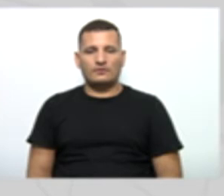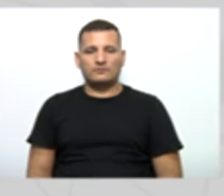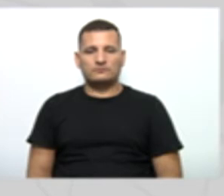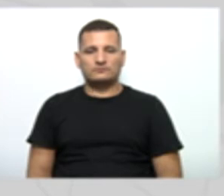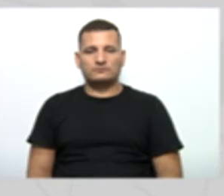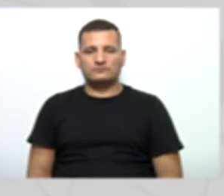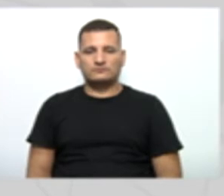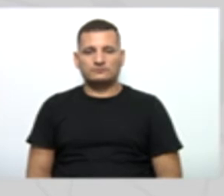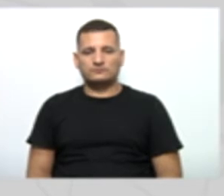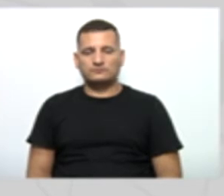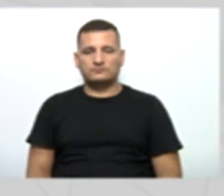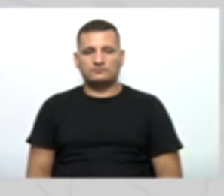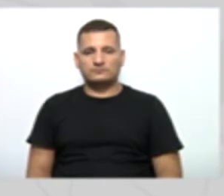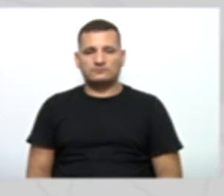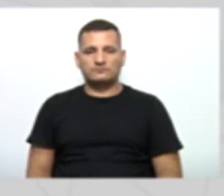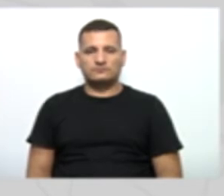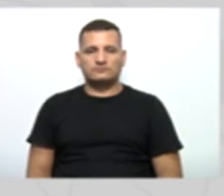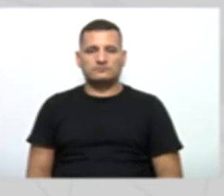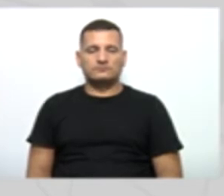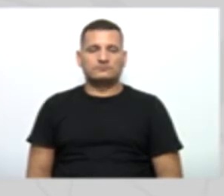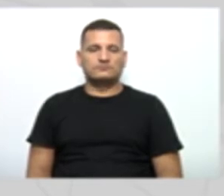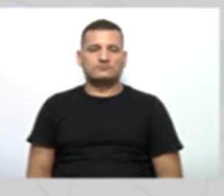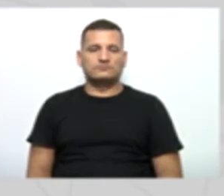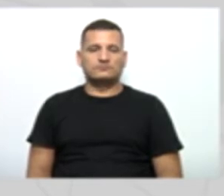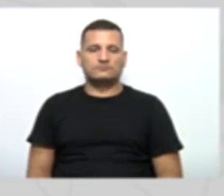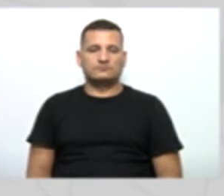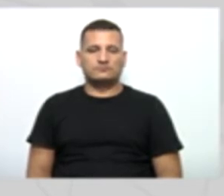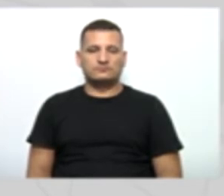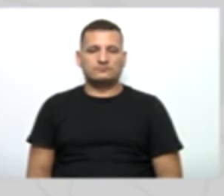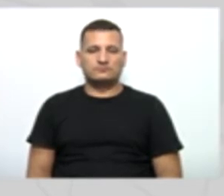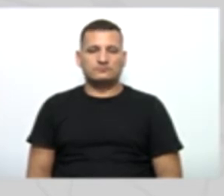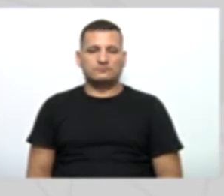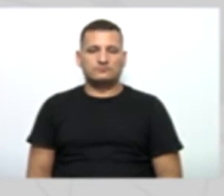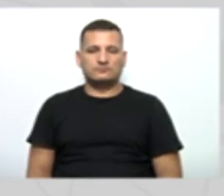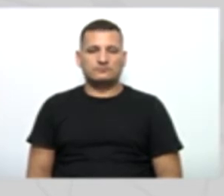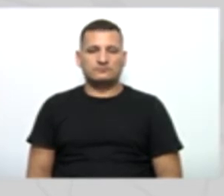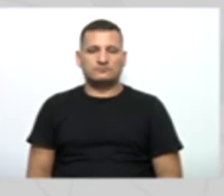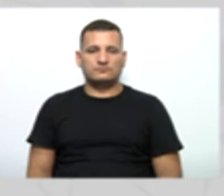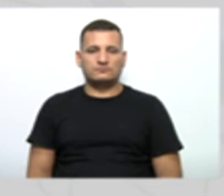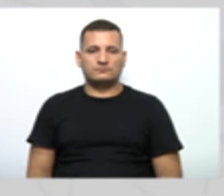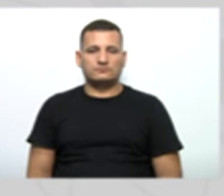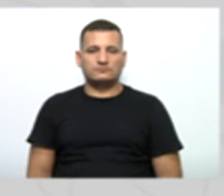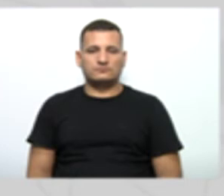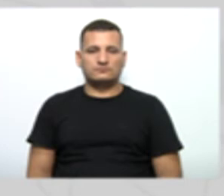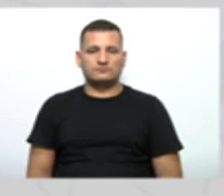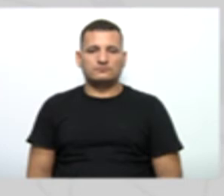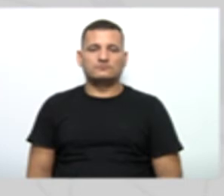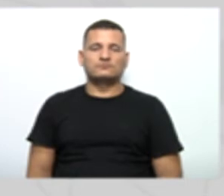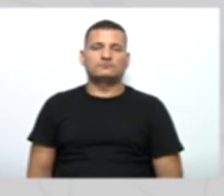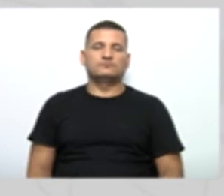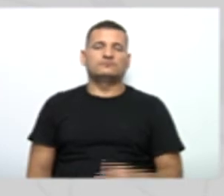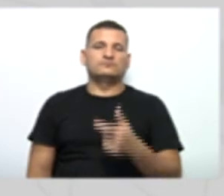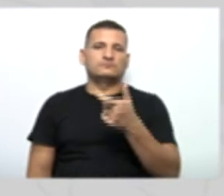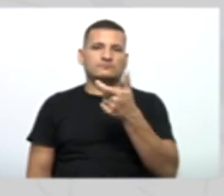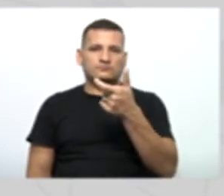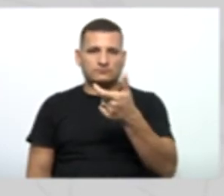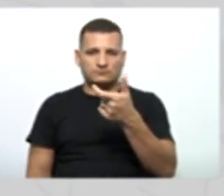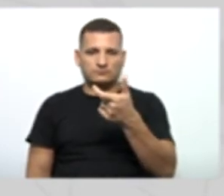certo? Ou específico. Então você tem uma classe maior,